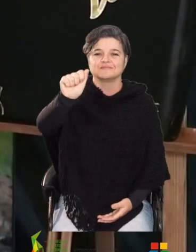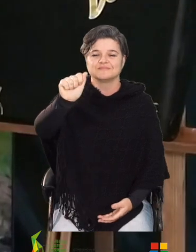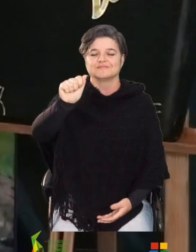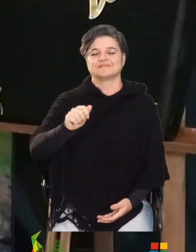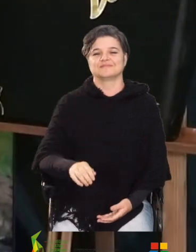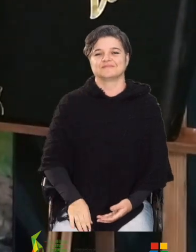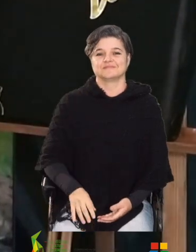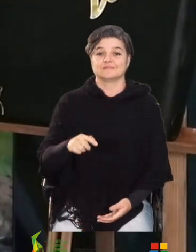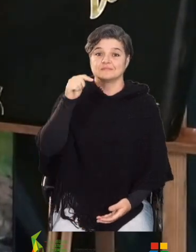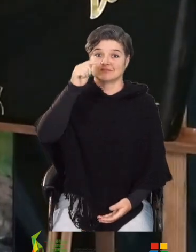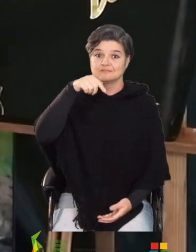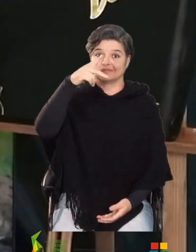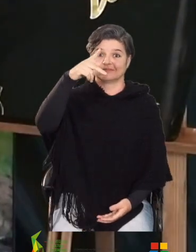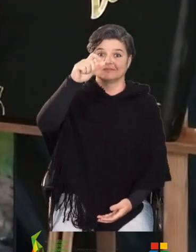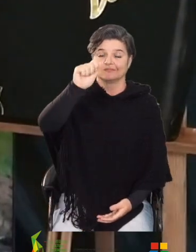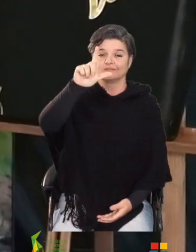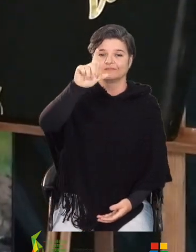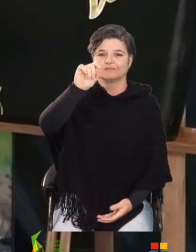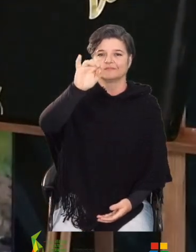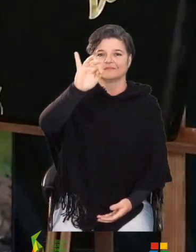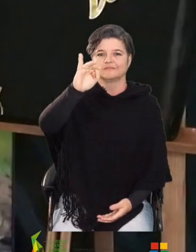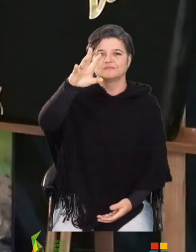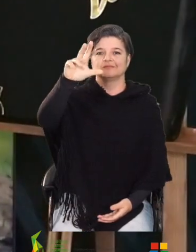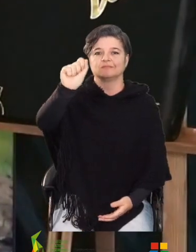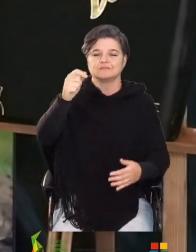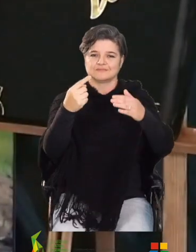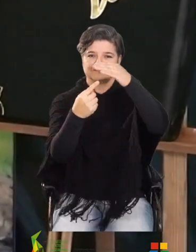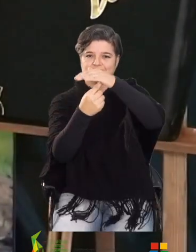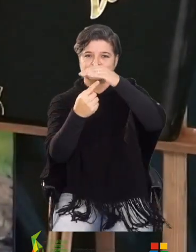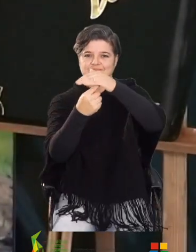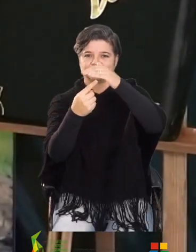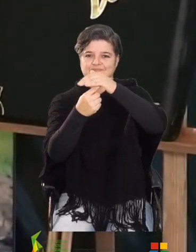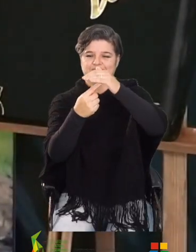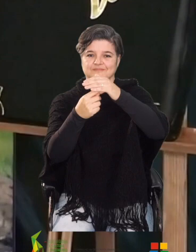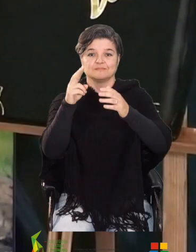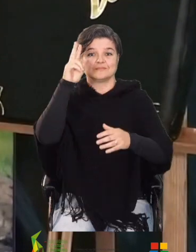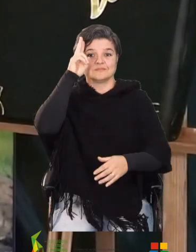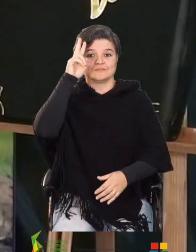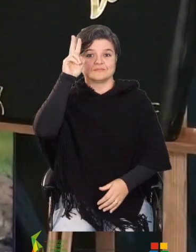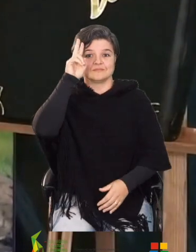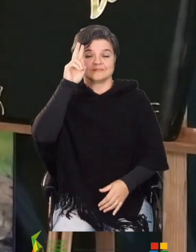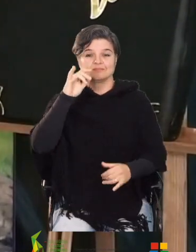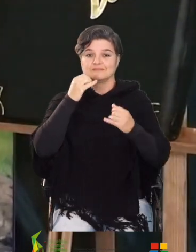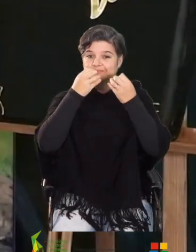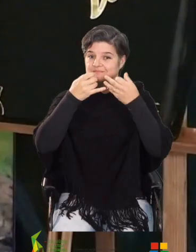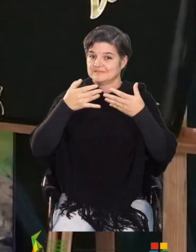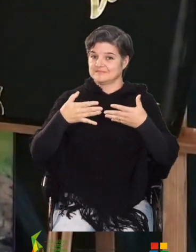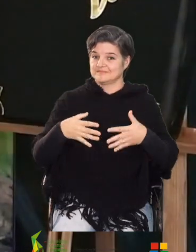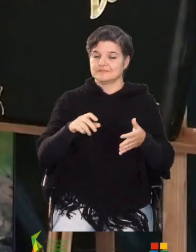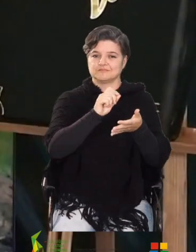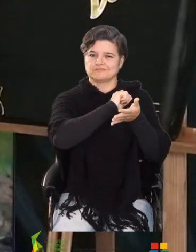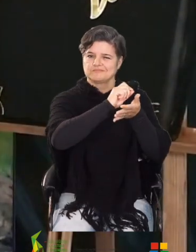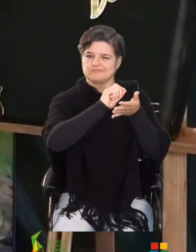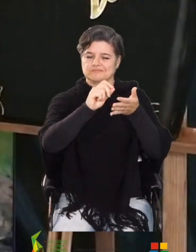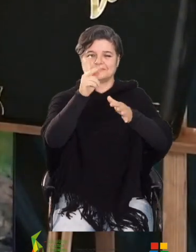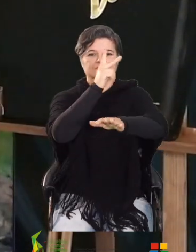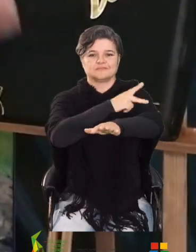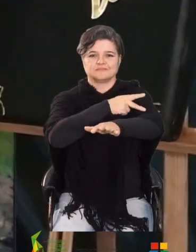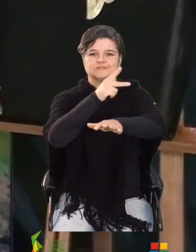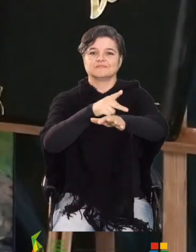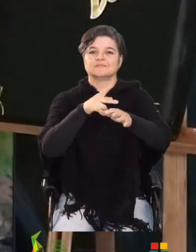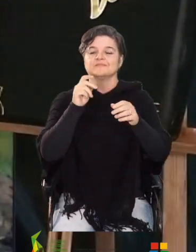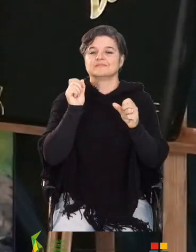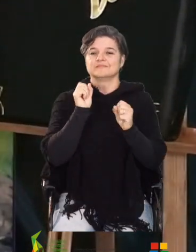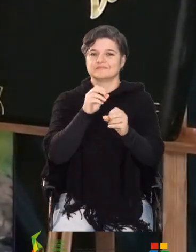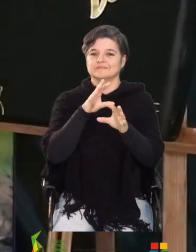aqui de palotina no paraná sou contadora de história escritora e pedagoga e trabalho